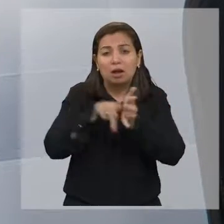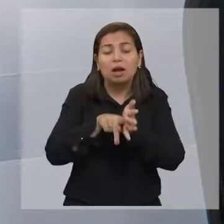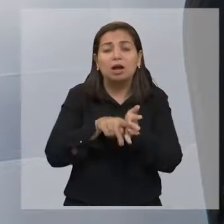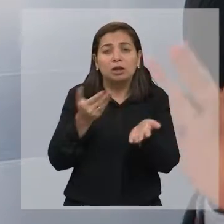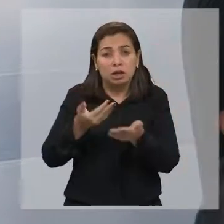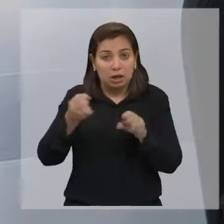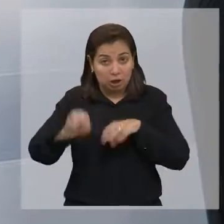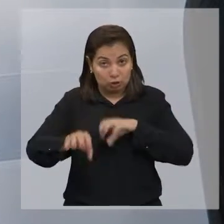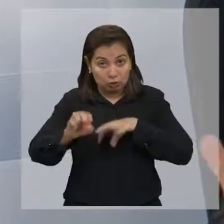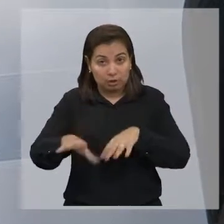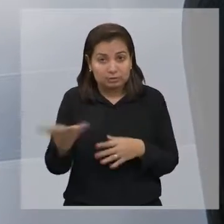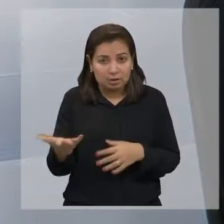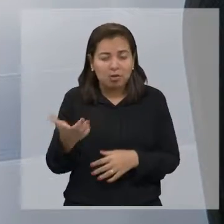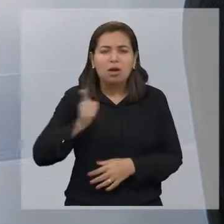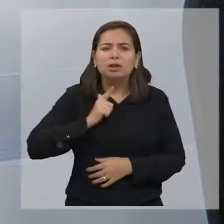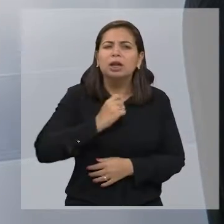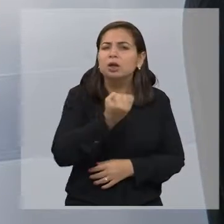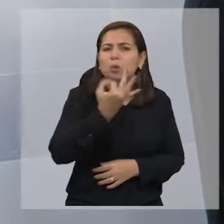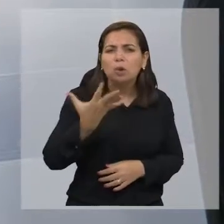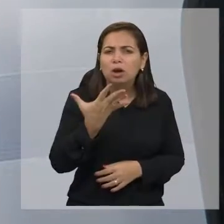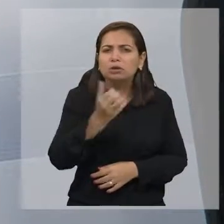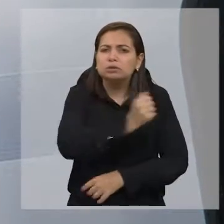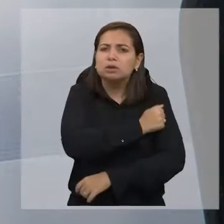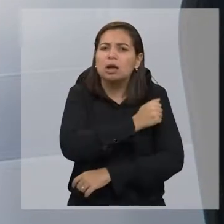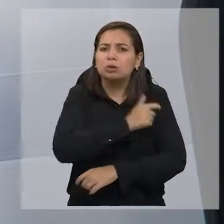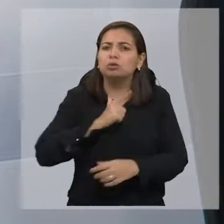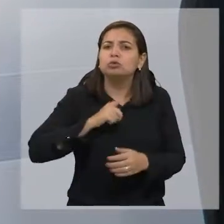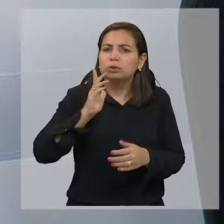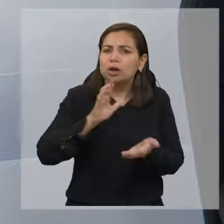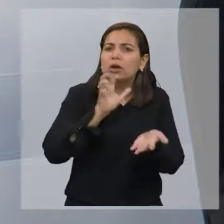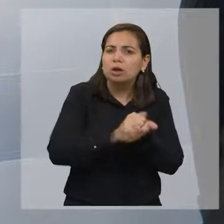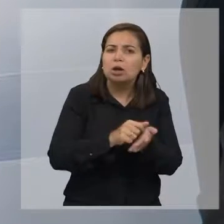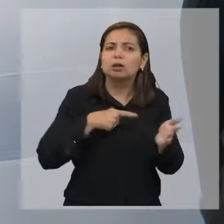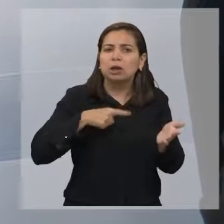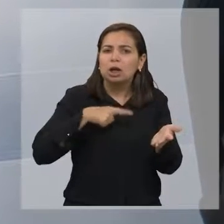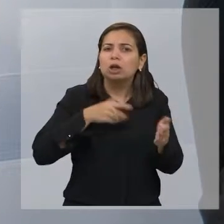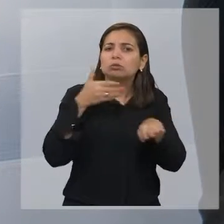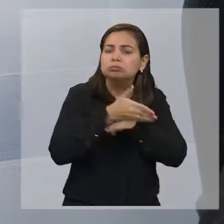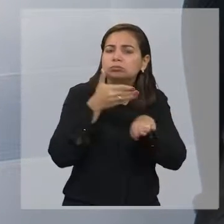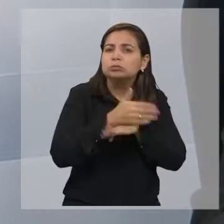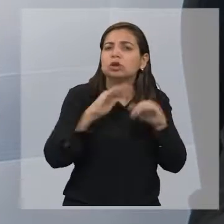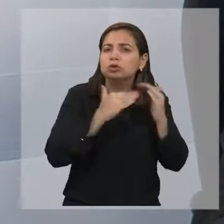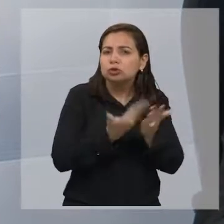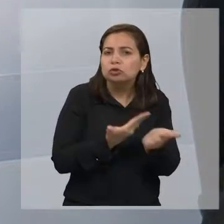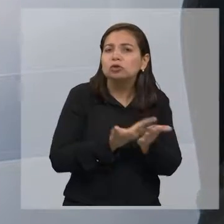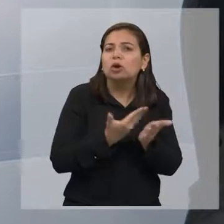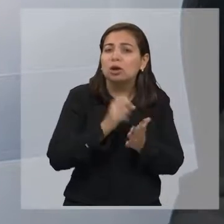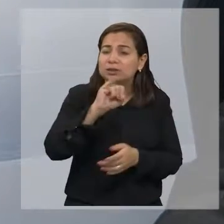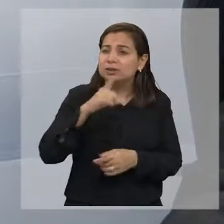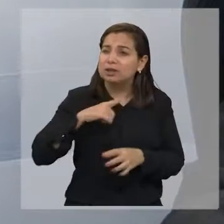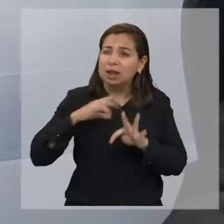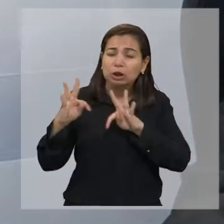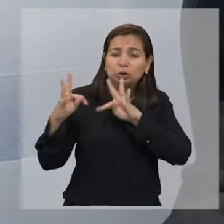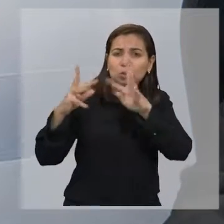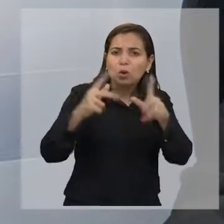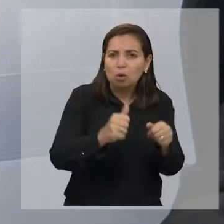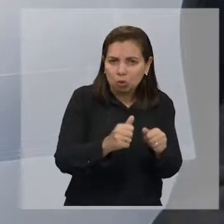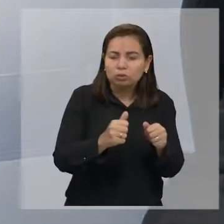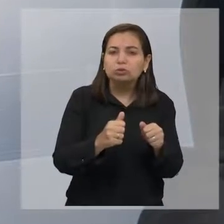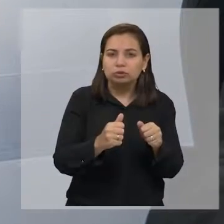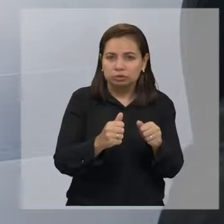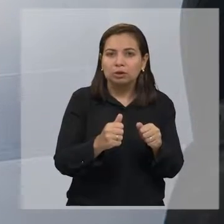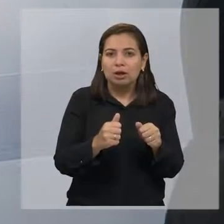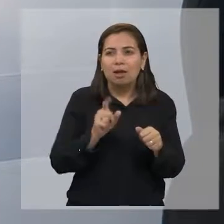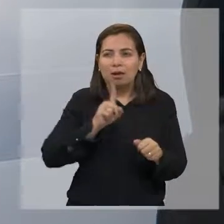alunos matriculados. Hoje, a cidade de Fortaleza, se você pegar todos os alunos matriculados na rede pública das 3 capitais da região